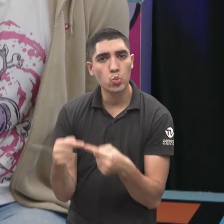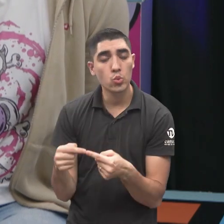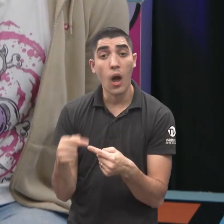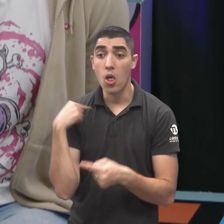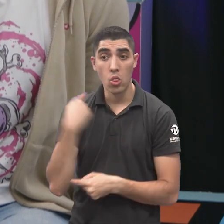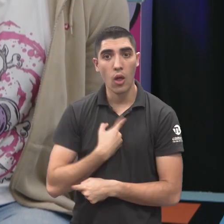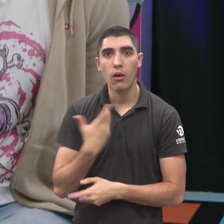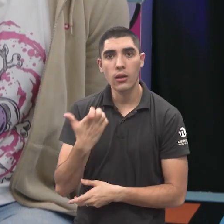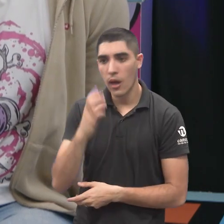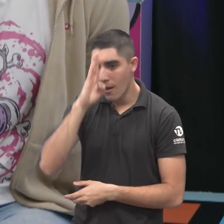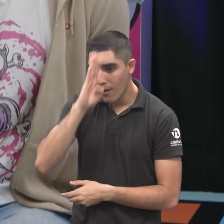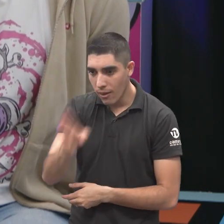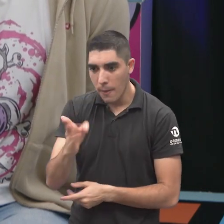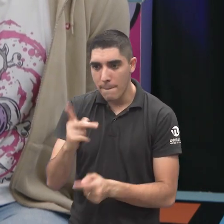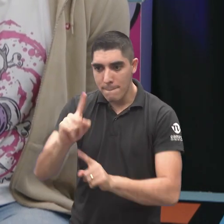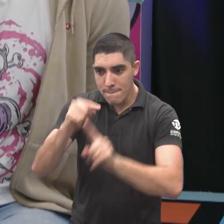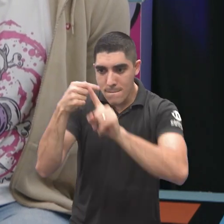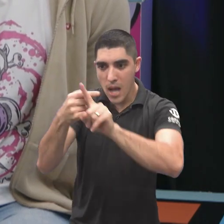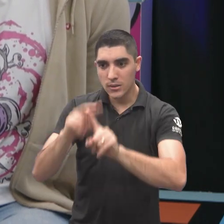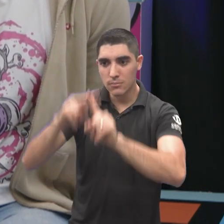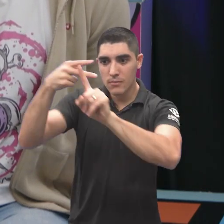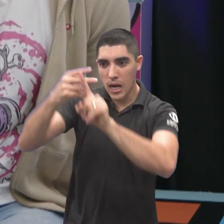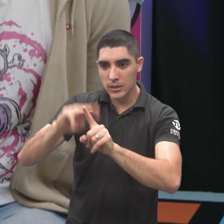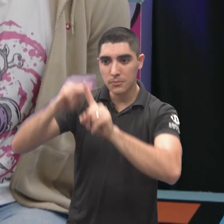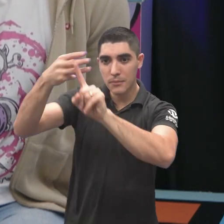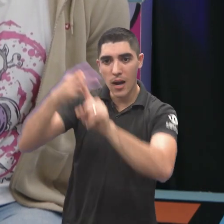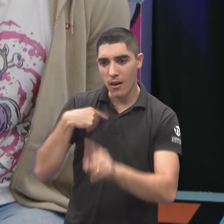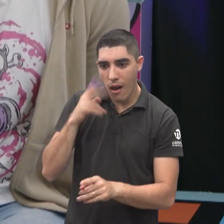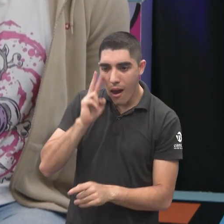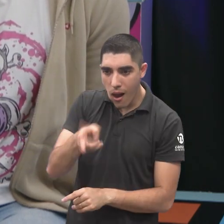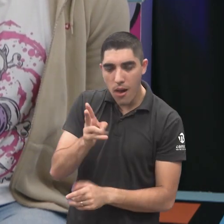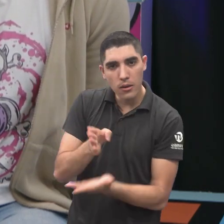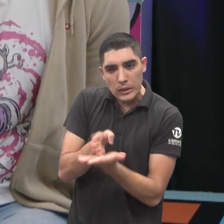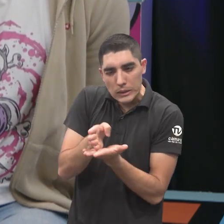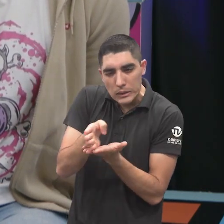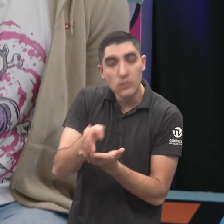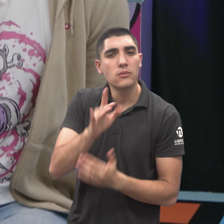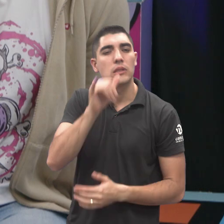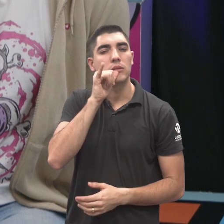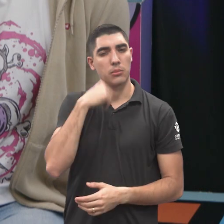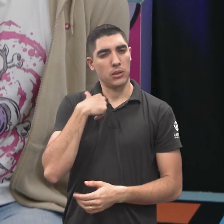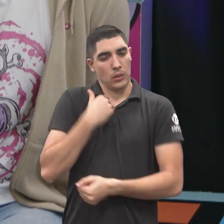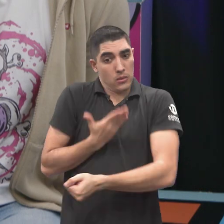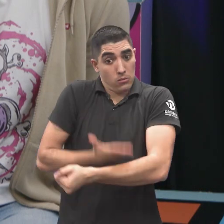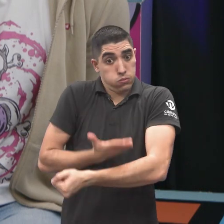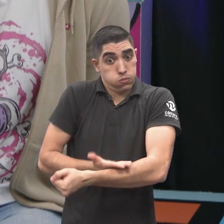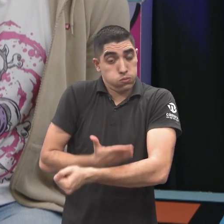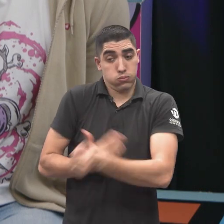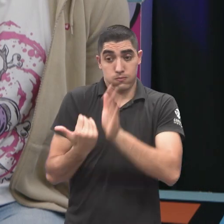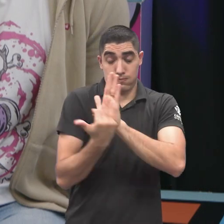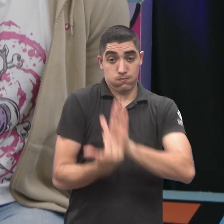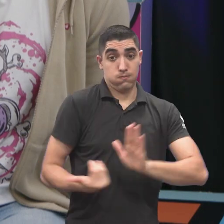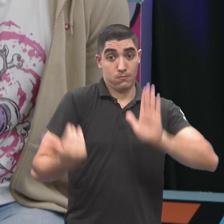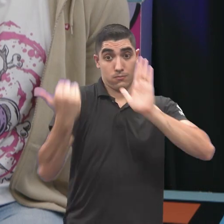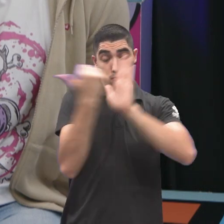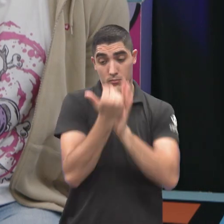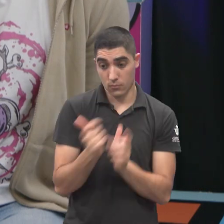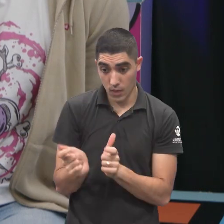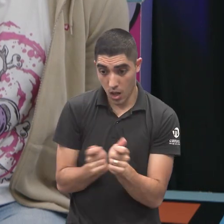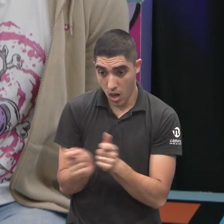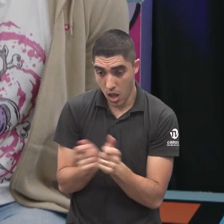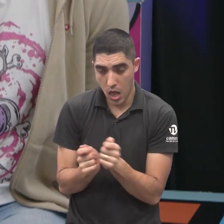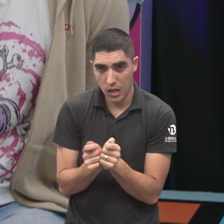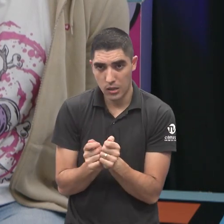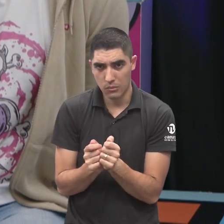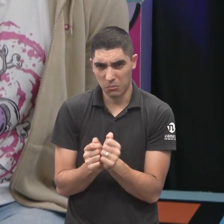gente quer consumir cada vez mais esse entretenimento. Essa hiperconectividade, Renan, segue como uma